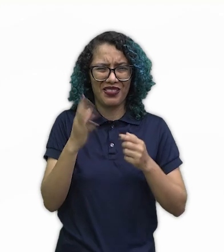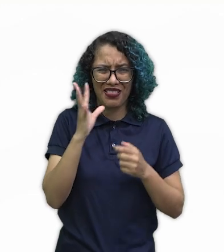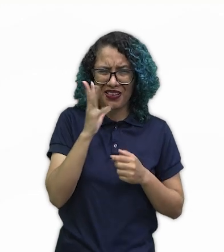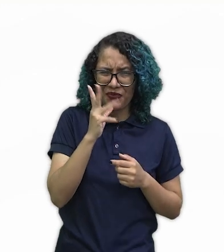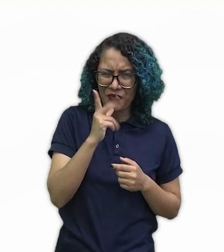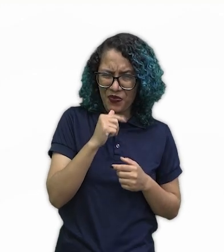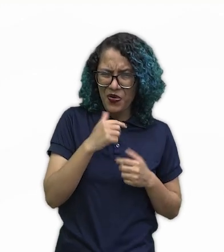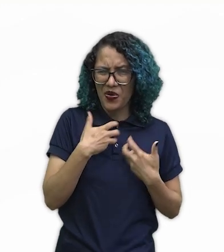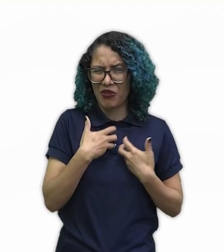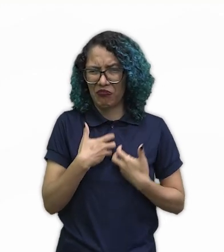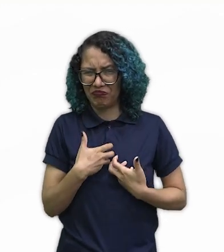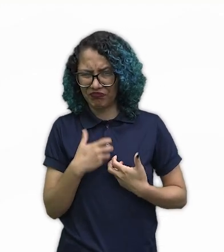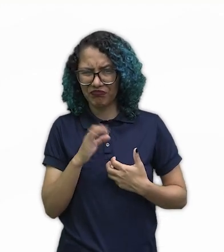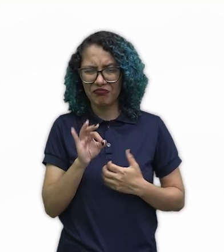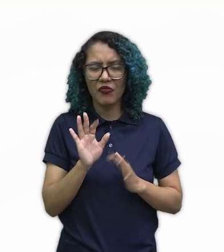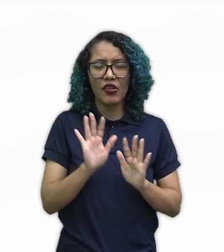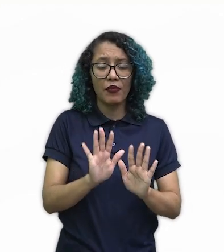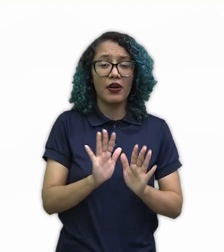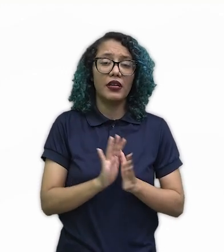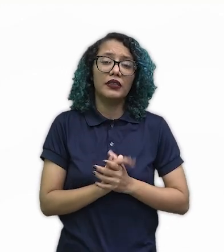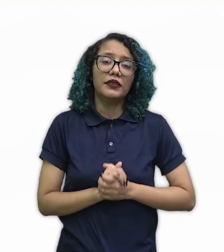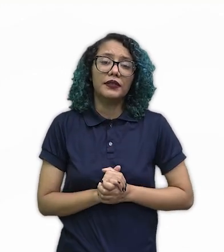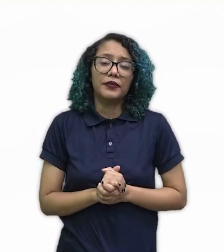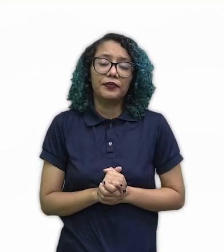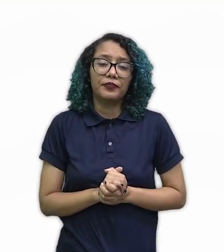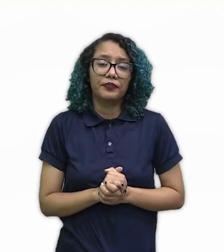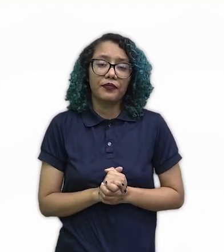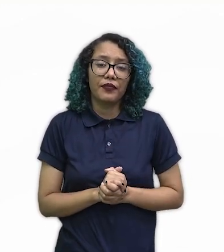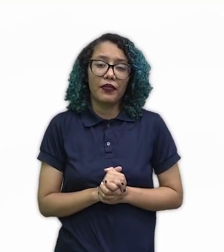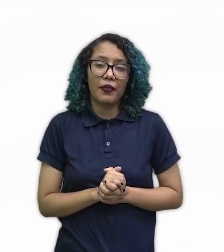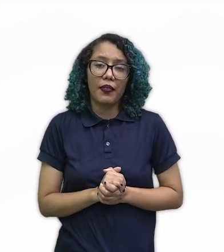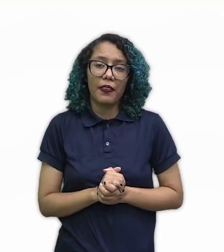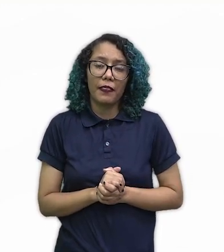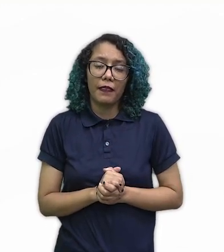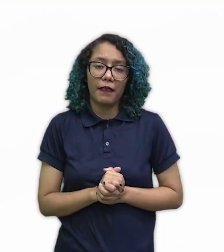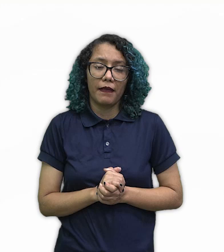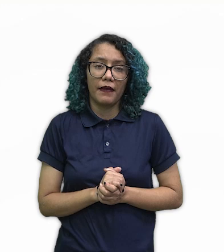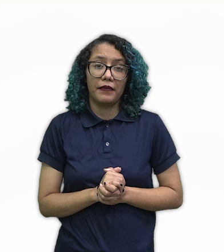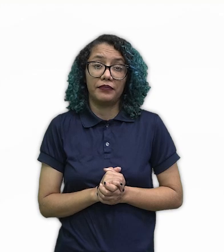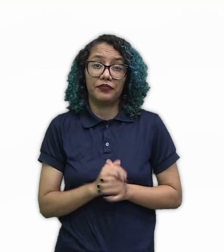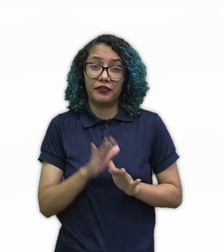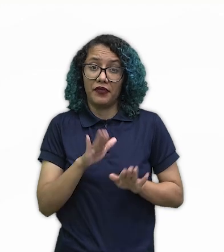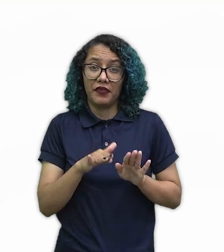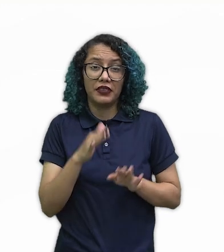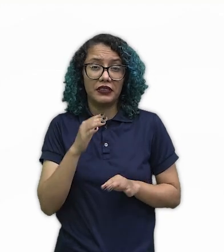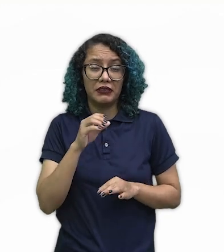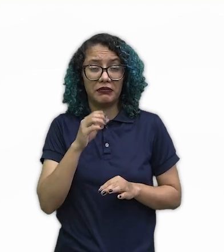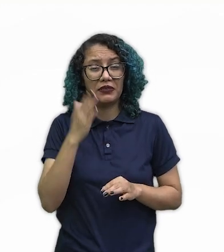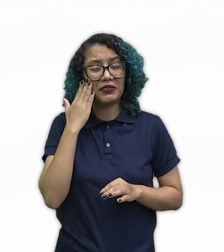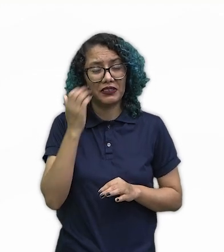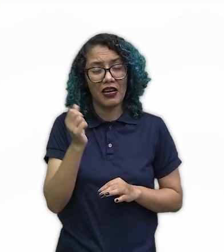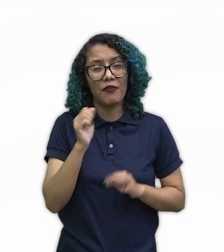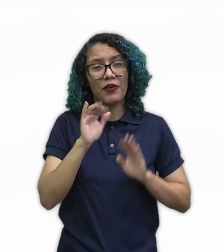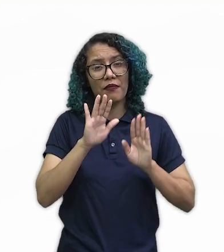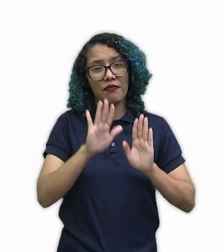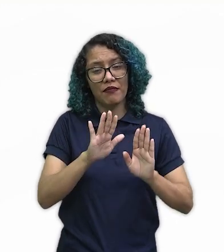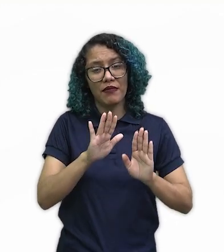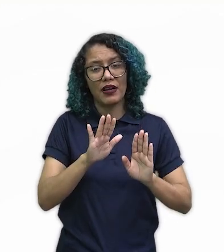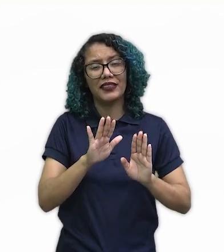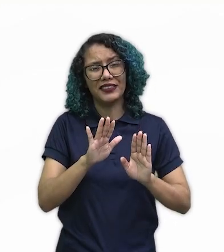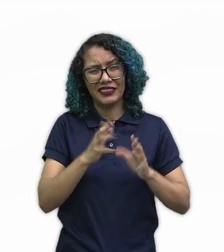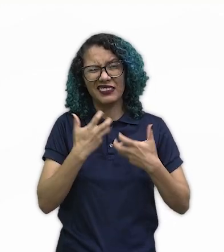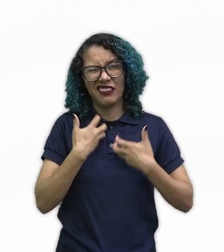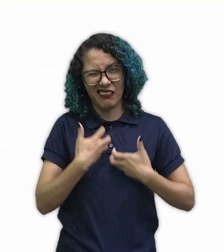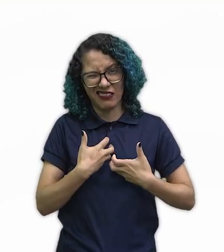uma canseira danada, né? Apesar do que a gente sabe, né? Você pode dizer, eu sei como é que faz, mas pode dar uma